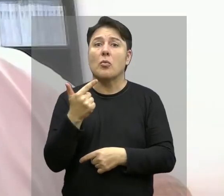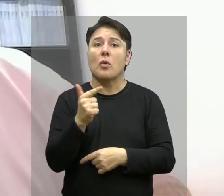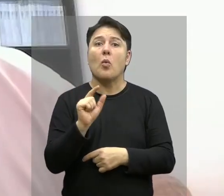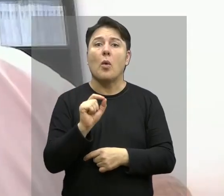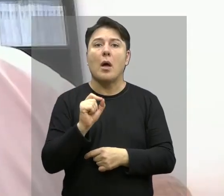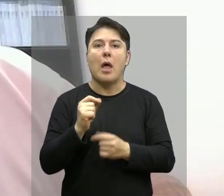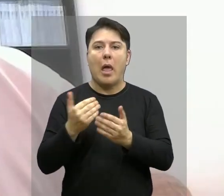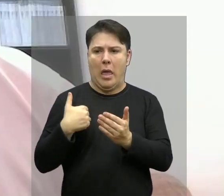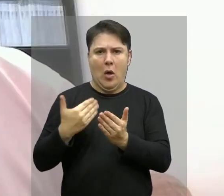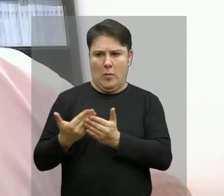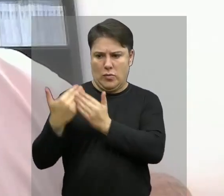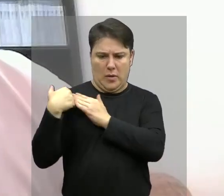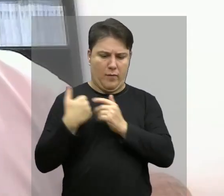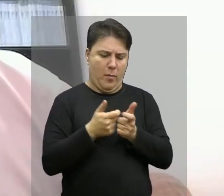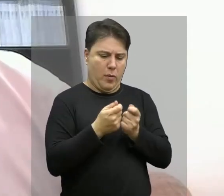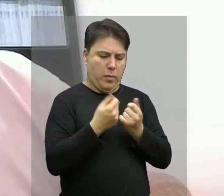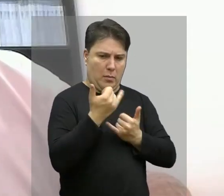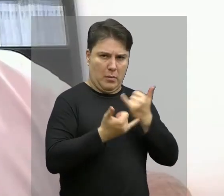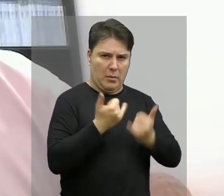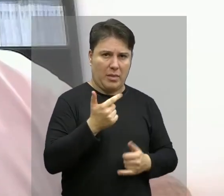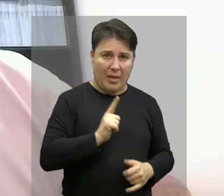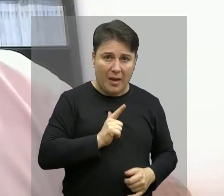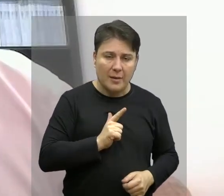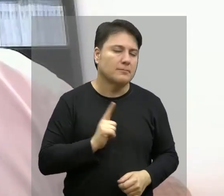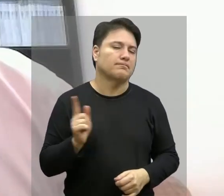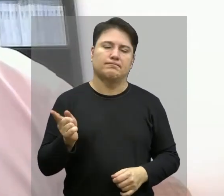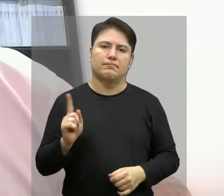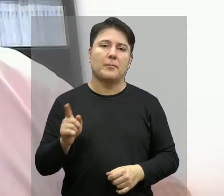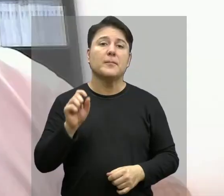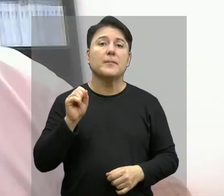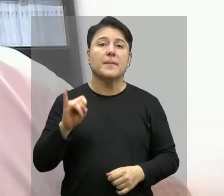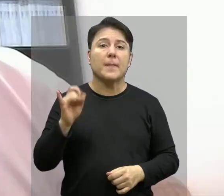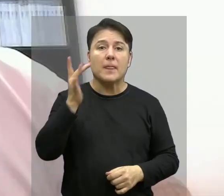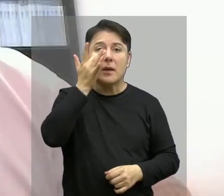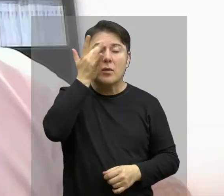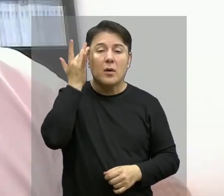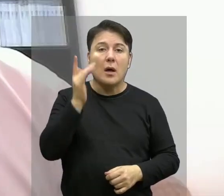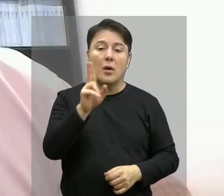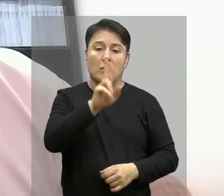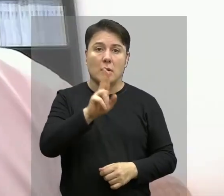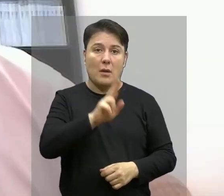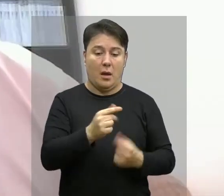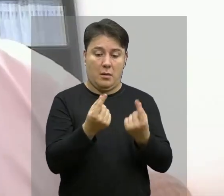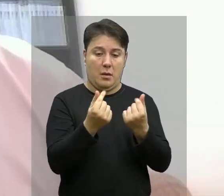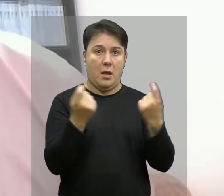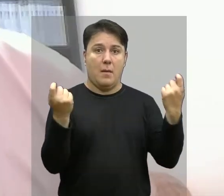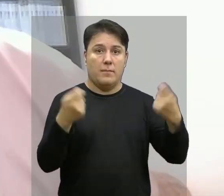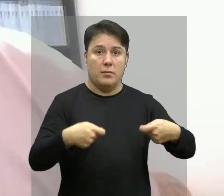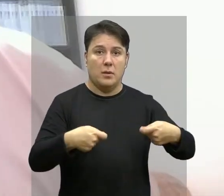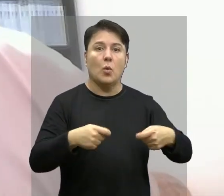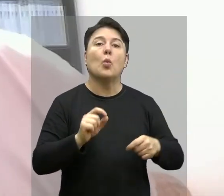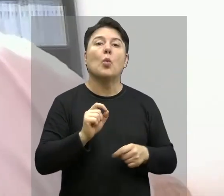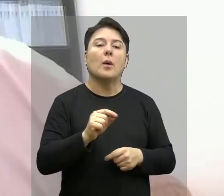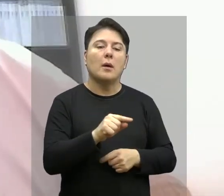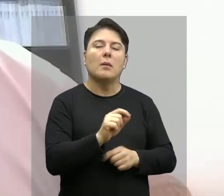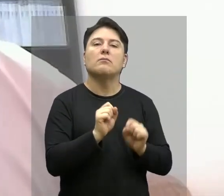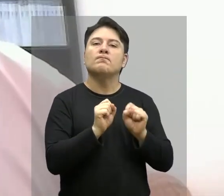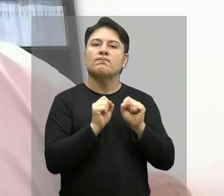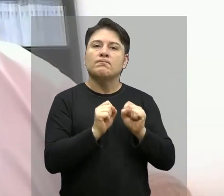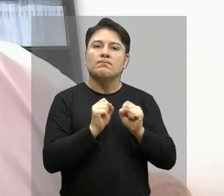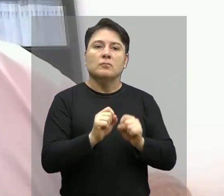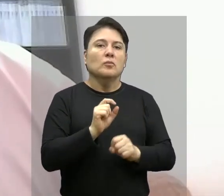com responsabilidade. A partir do momento que uma pessoa está começando a fazer as suas apostas, ela já